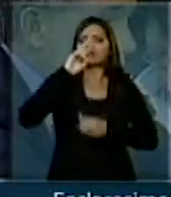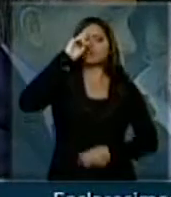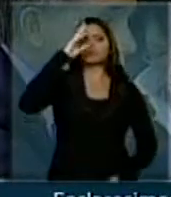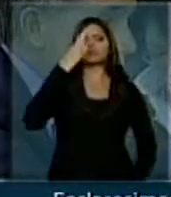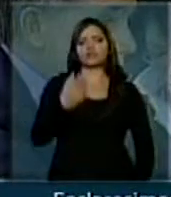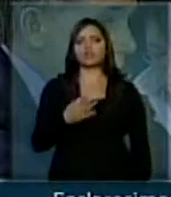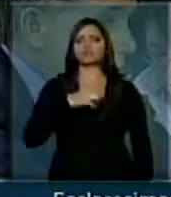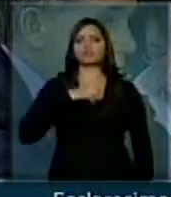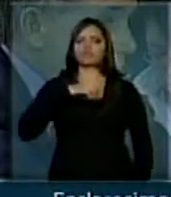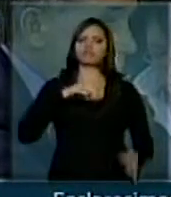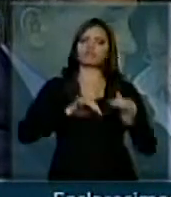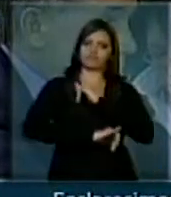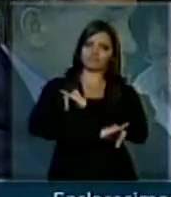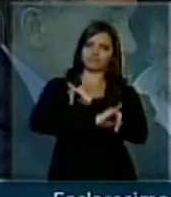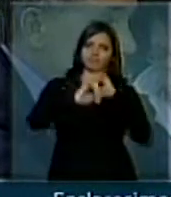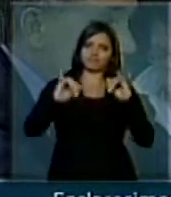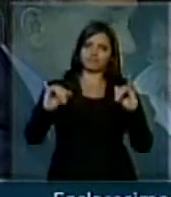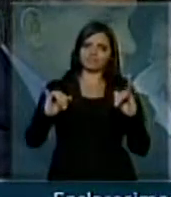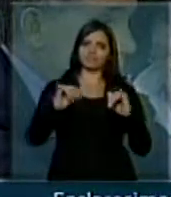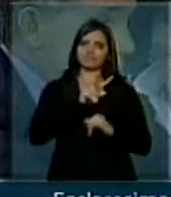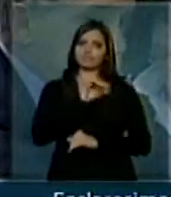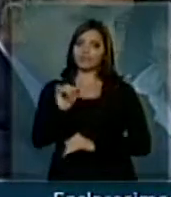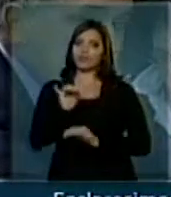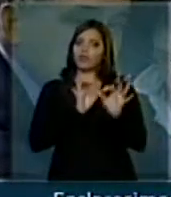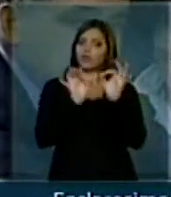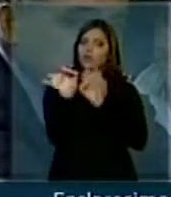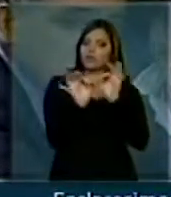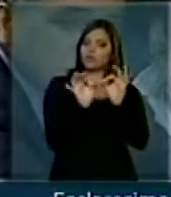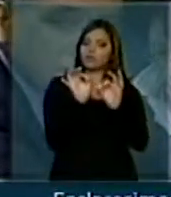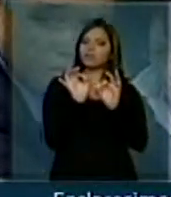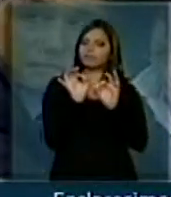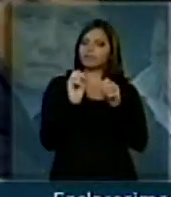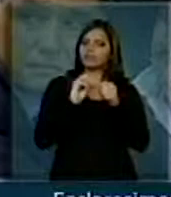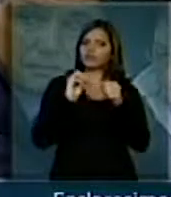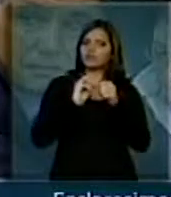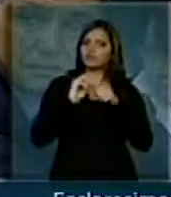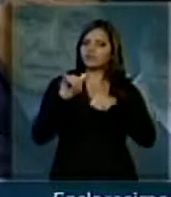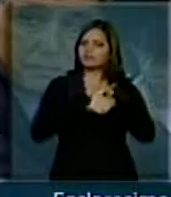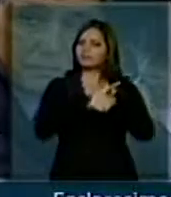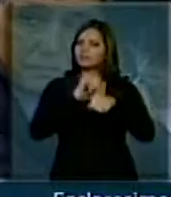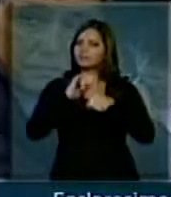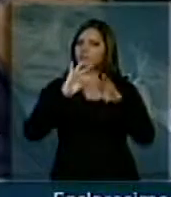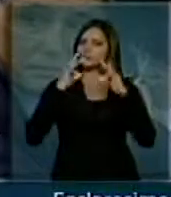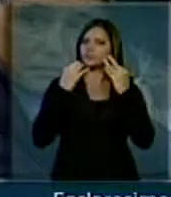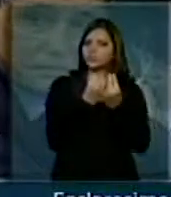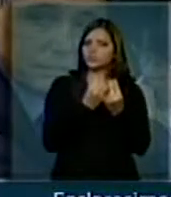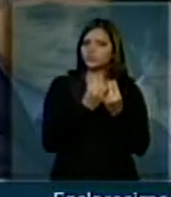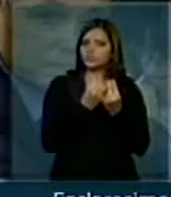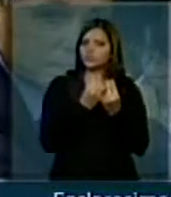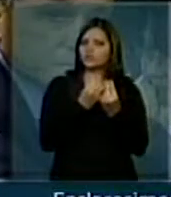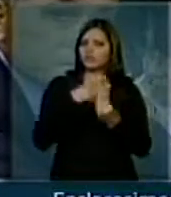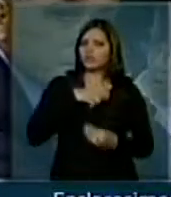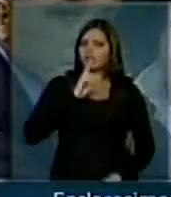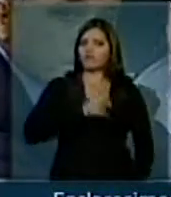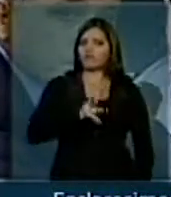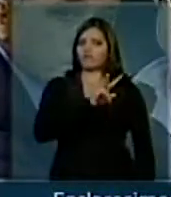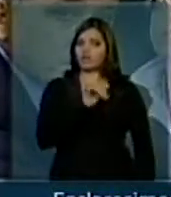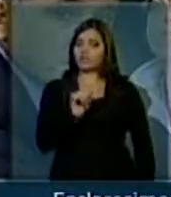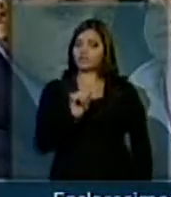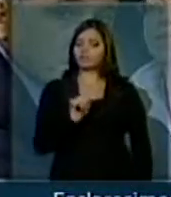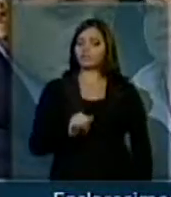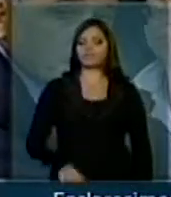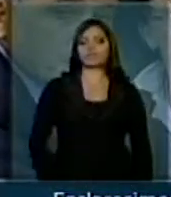Excelência tem anunciado que irá realizar. Em depoimento no Senado